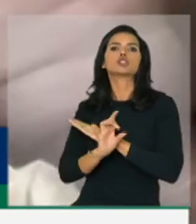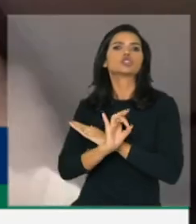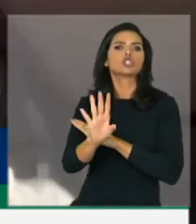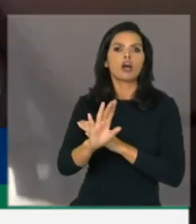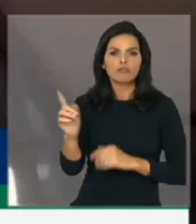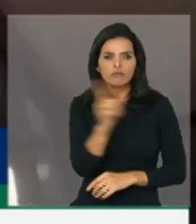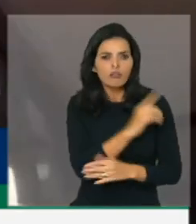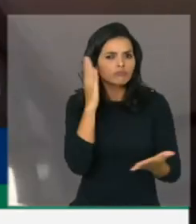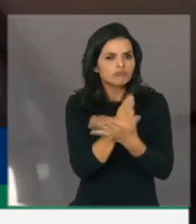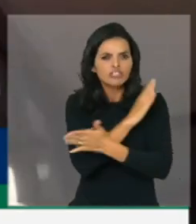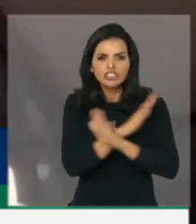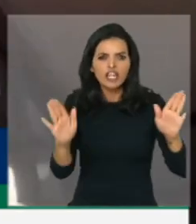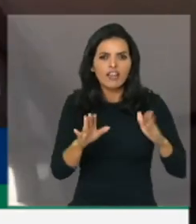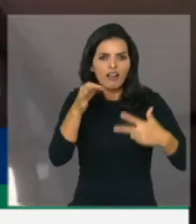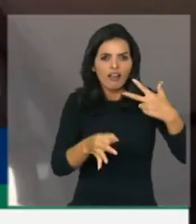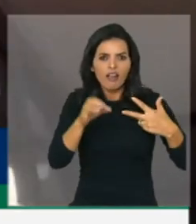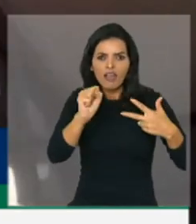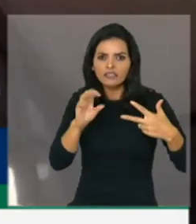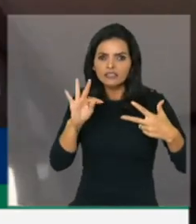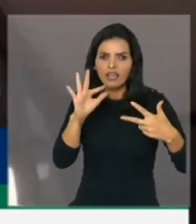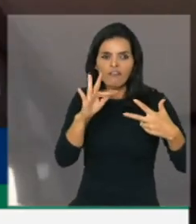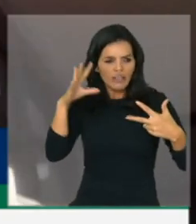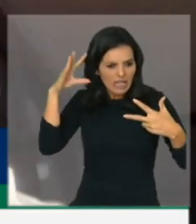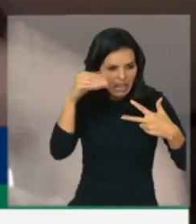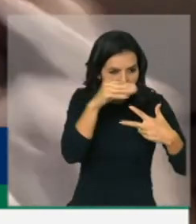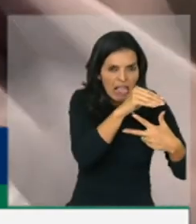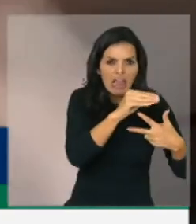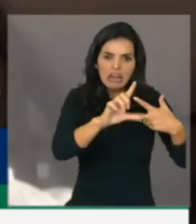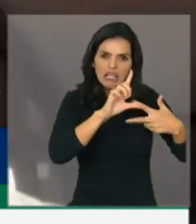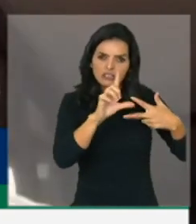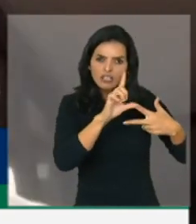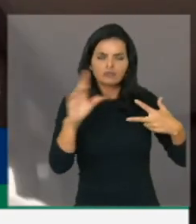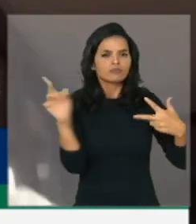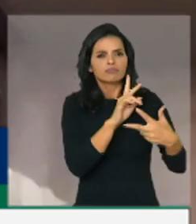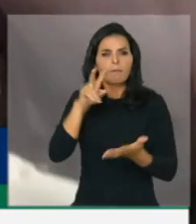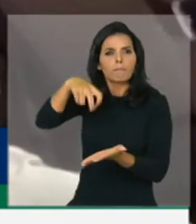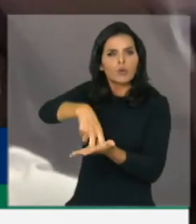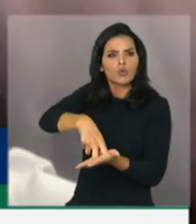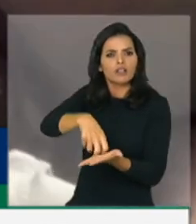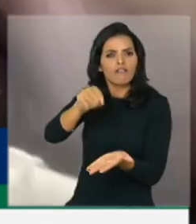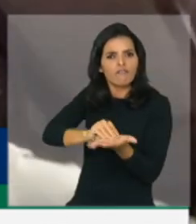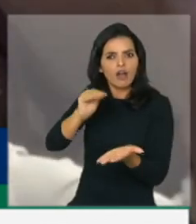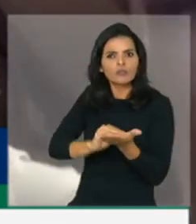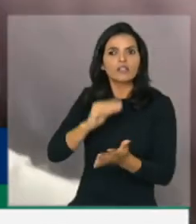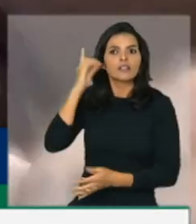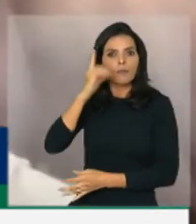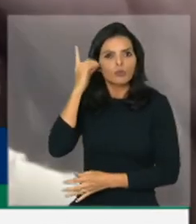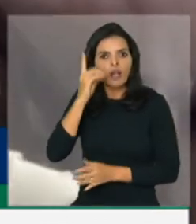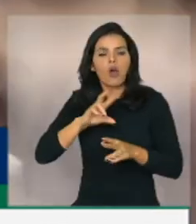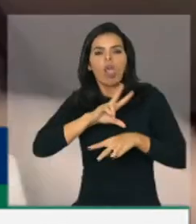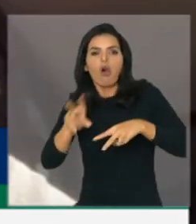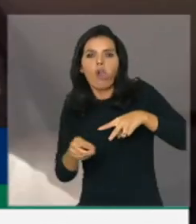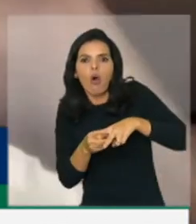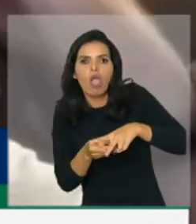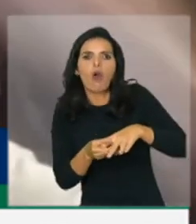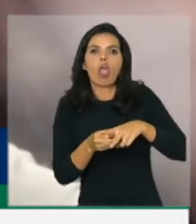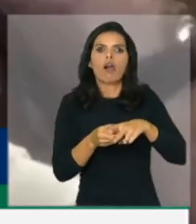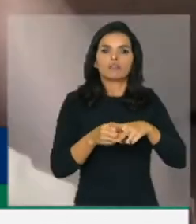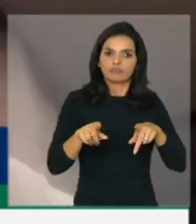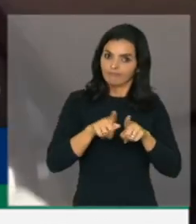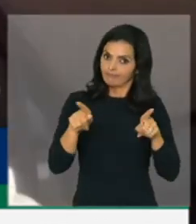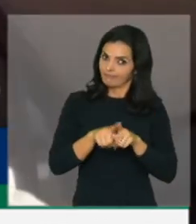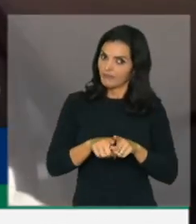Chega de interferência do STF no Legislativo. Chega de impunidade para deputados com